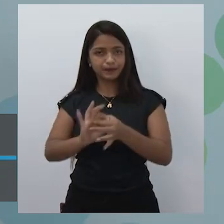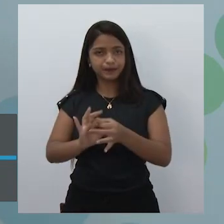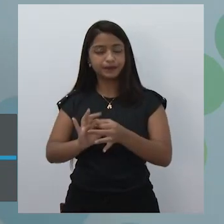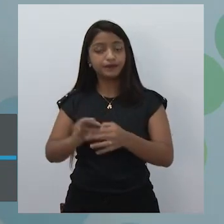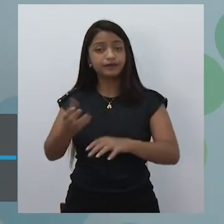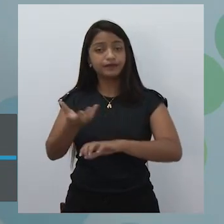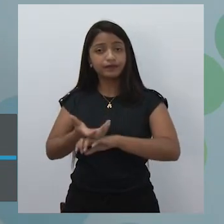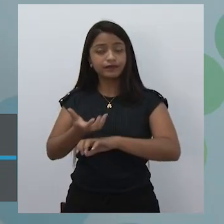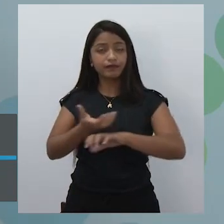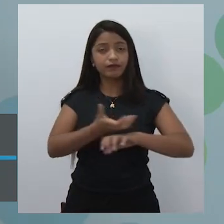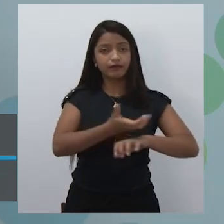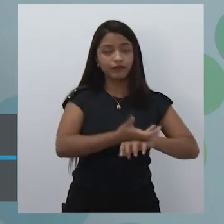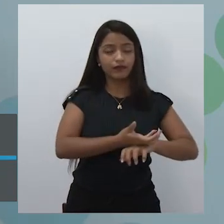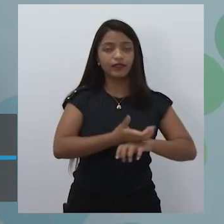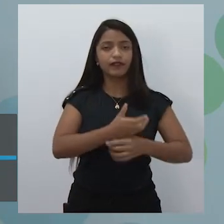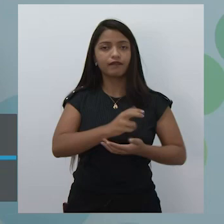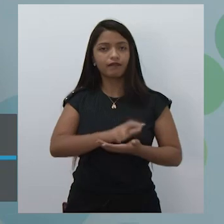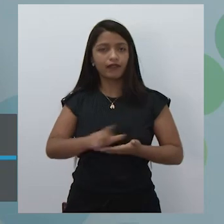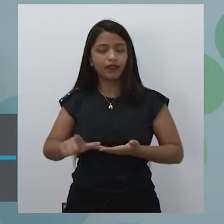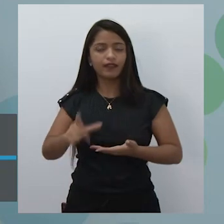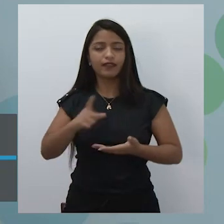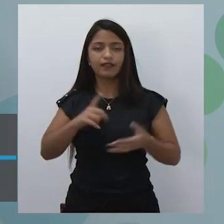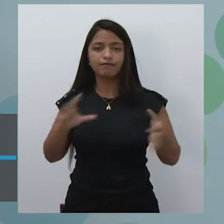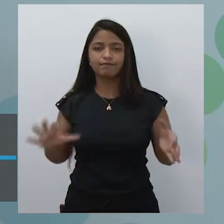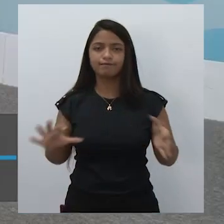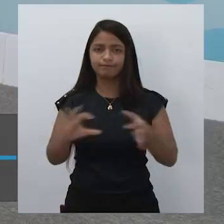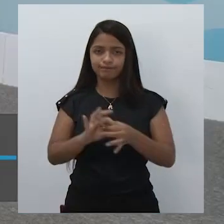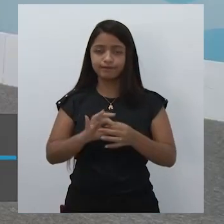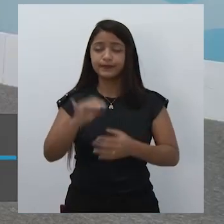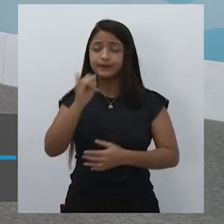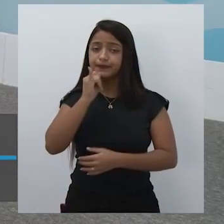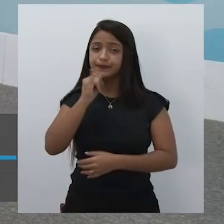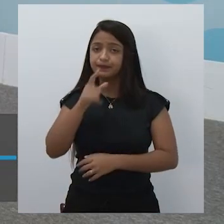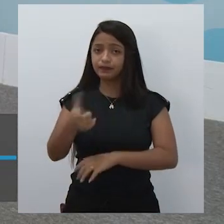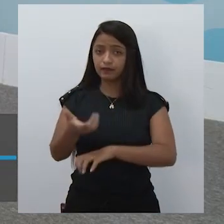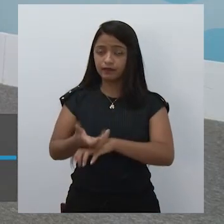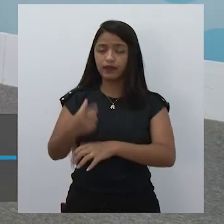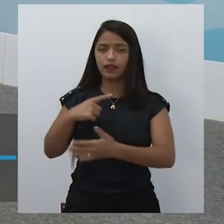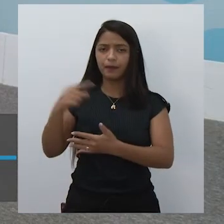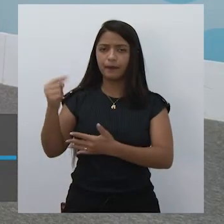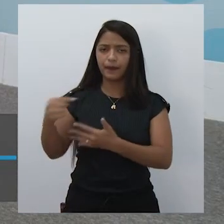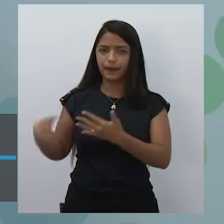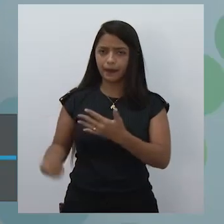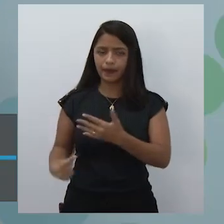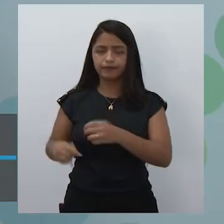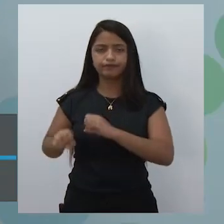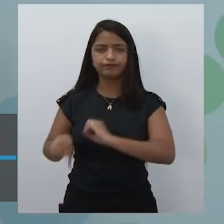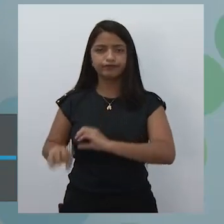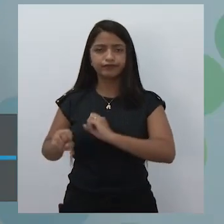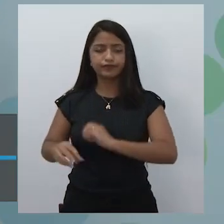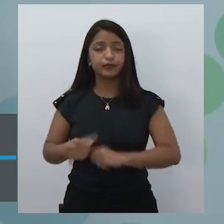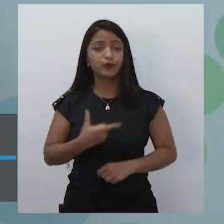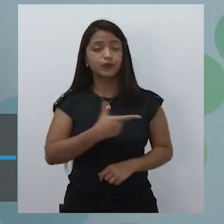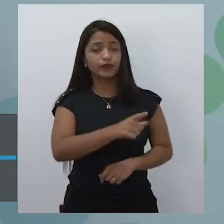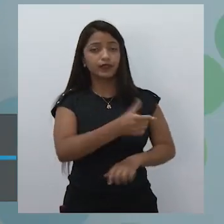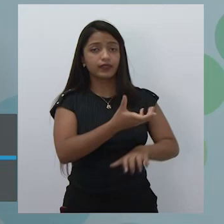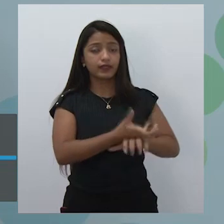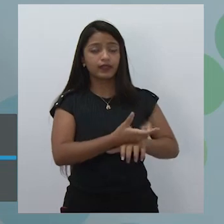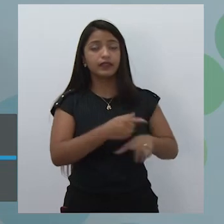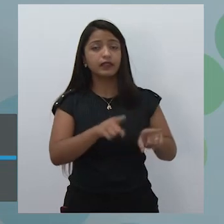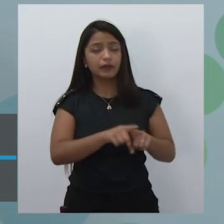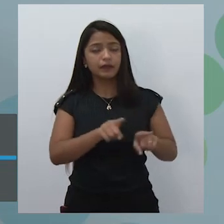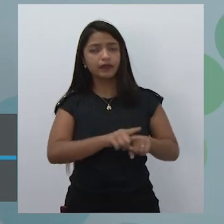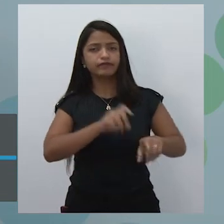componentes, elementos que está sendo realizado em um e no outro, ou fazem igual, tem uma